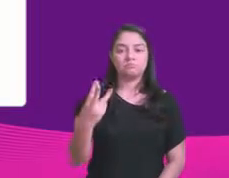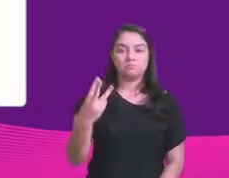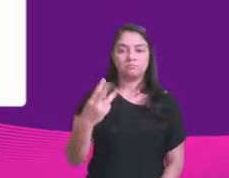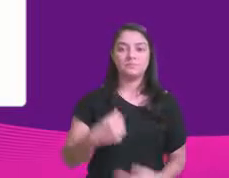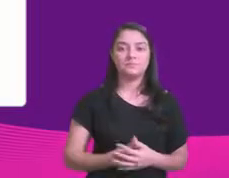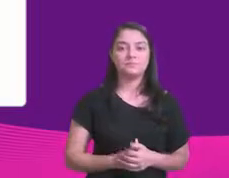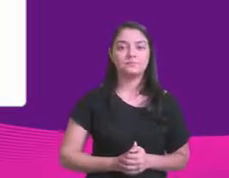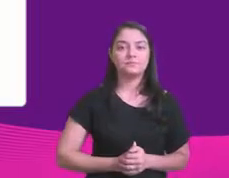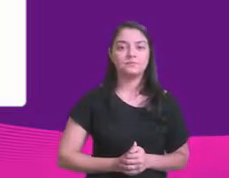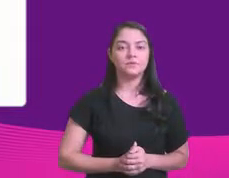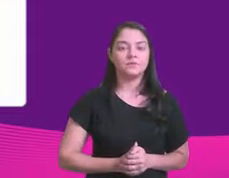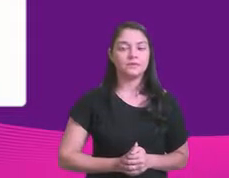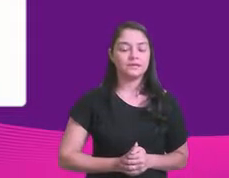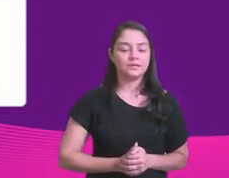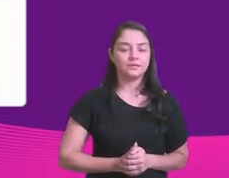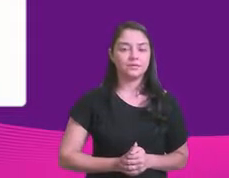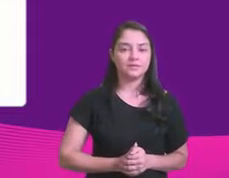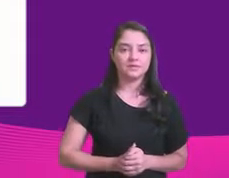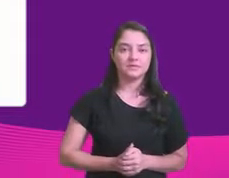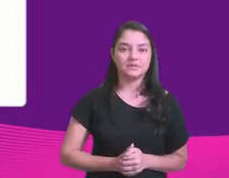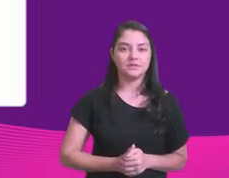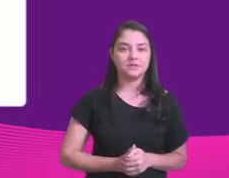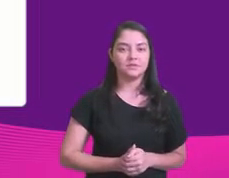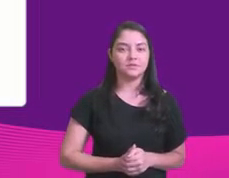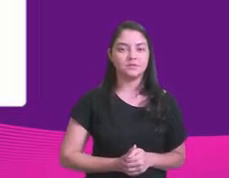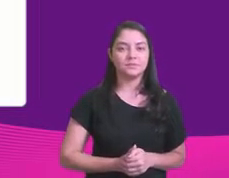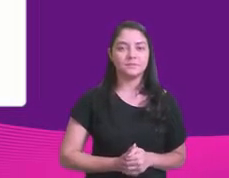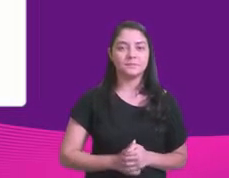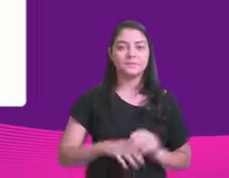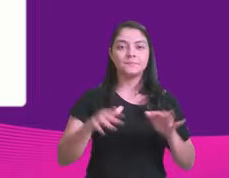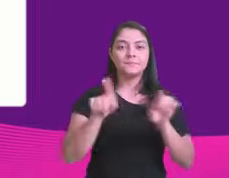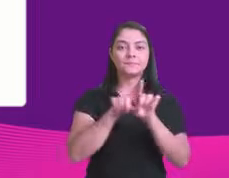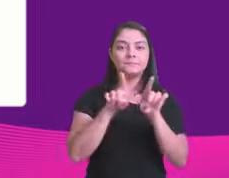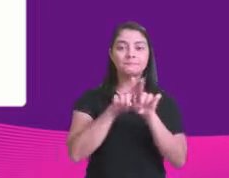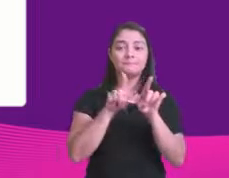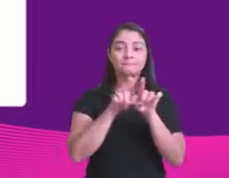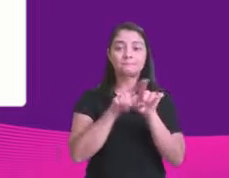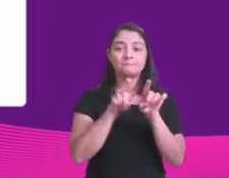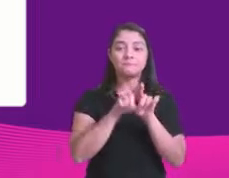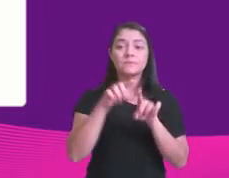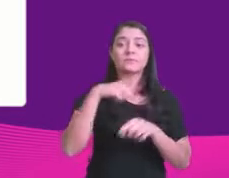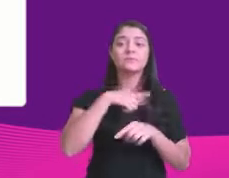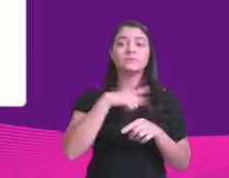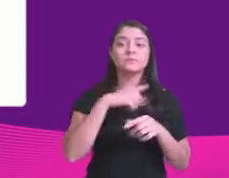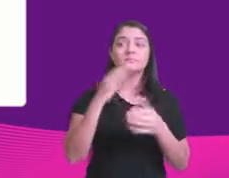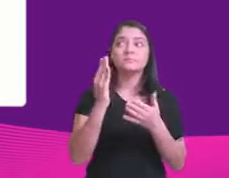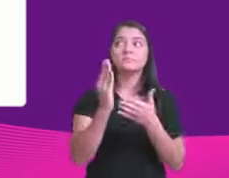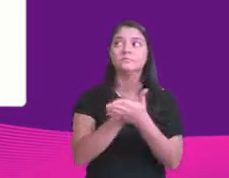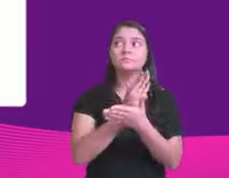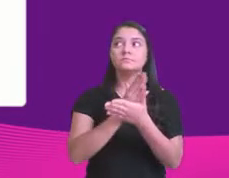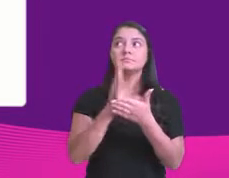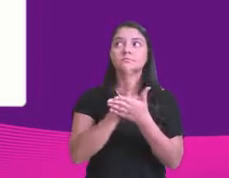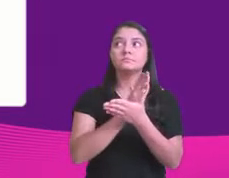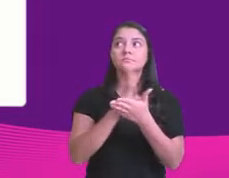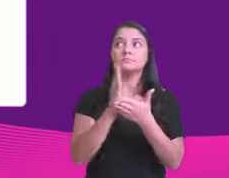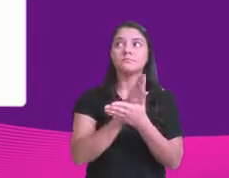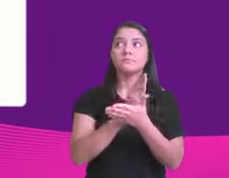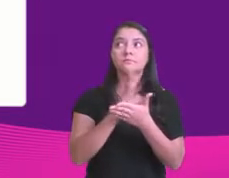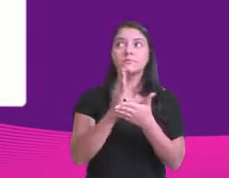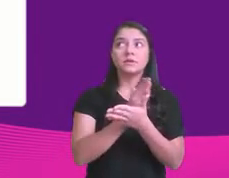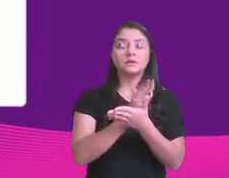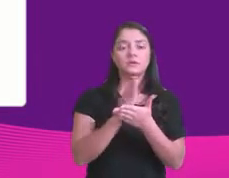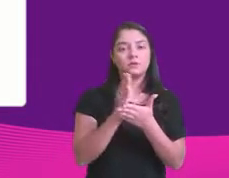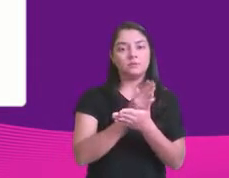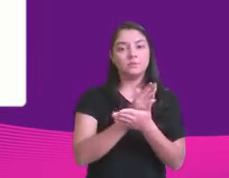Então, essa é um pouco da técnica, eu vou explicar um pouquinho da técnica para vocês. A citorredução já foi feita, então, aquilo que a gente falou, a primeira parte da cirurgia já foi